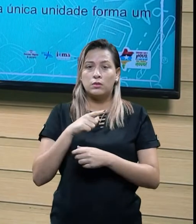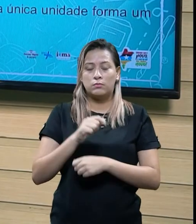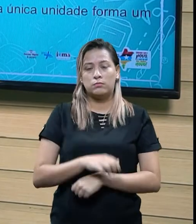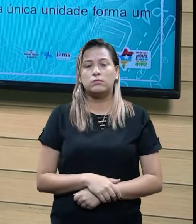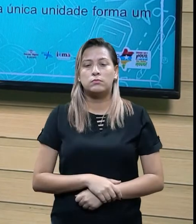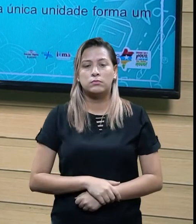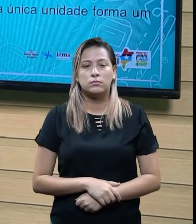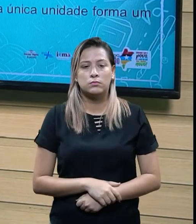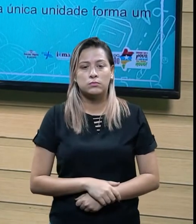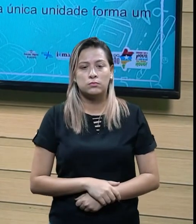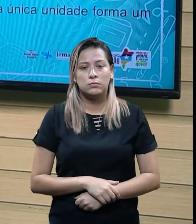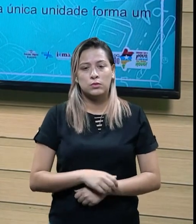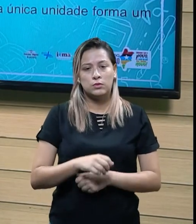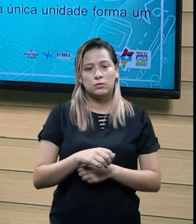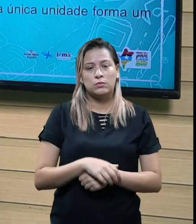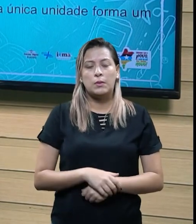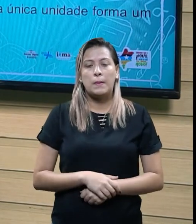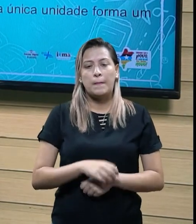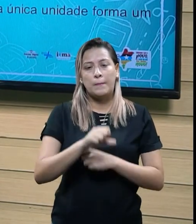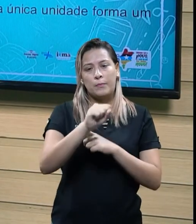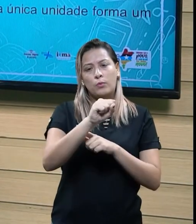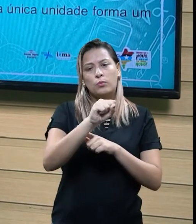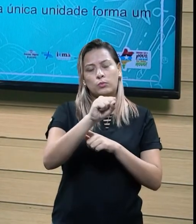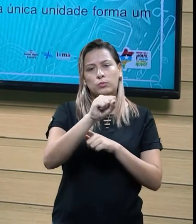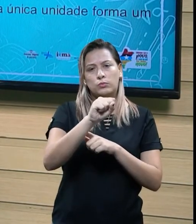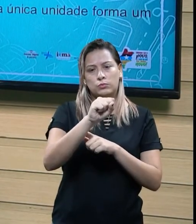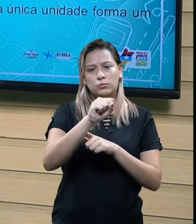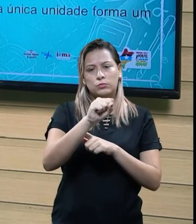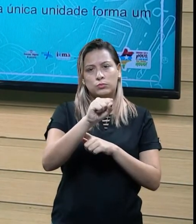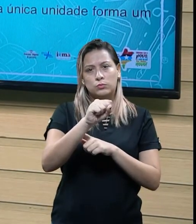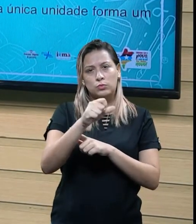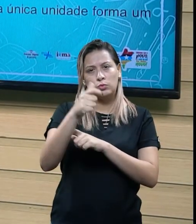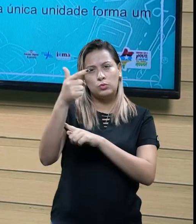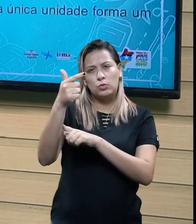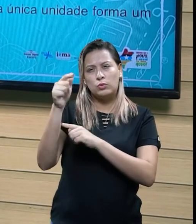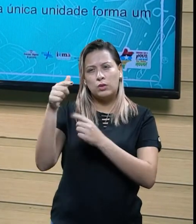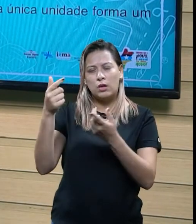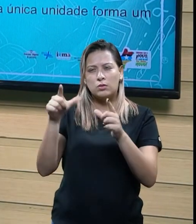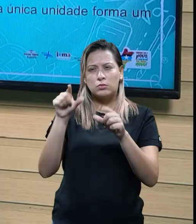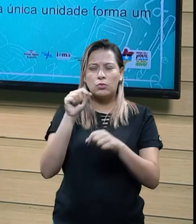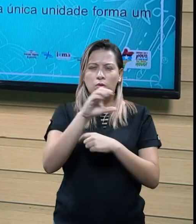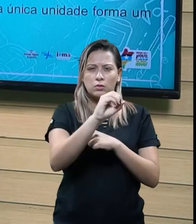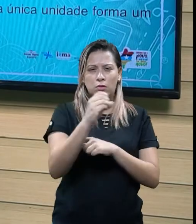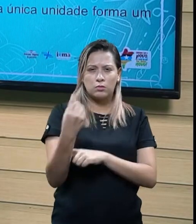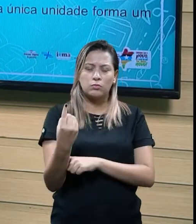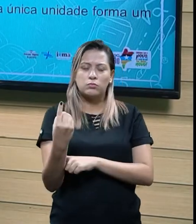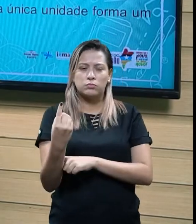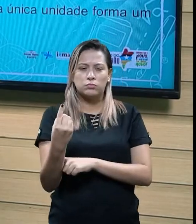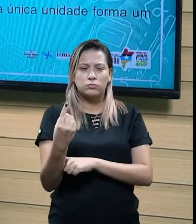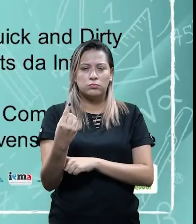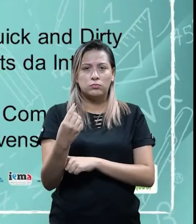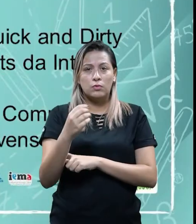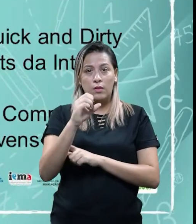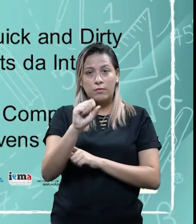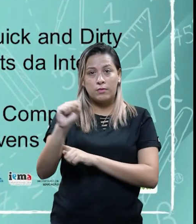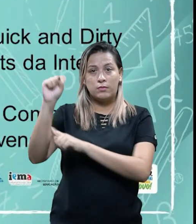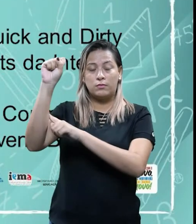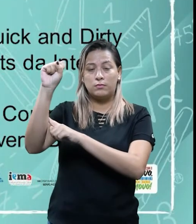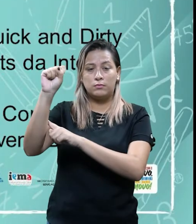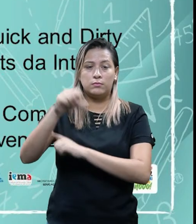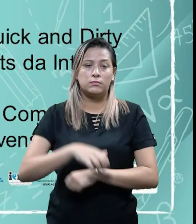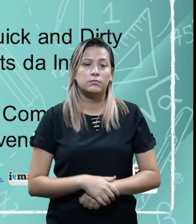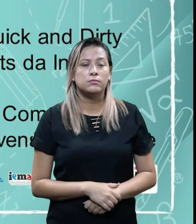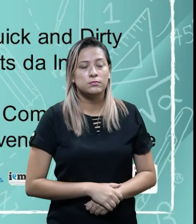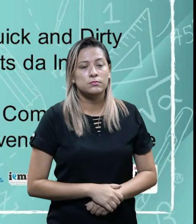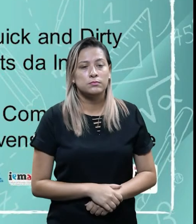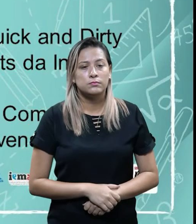elevado, é como se fosse o 2, e esse 2 são as opções 0 e 1, elevado à potência 8. E o que é um